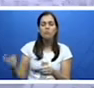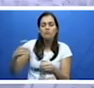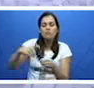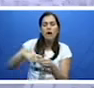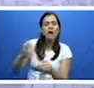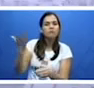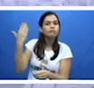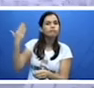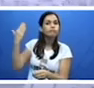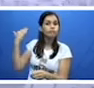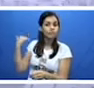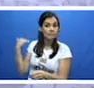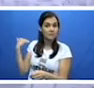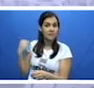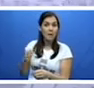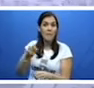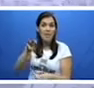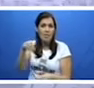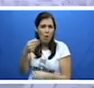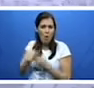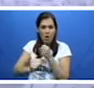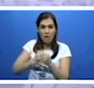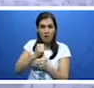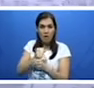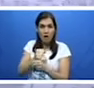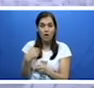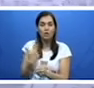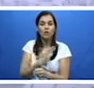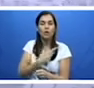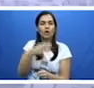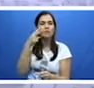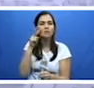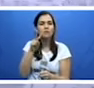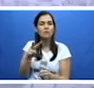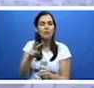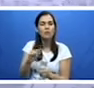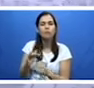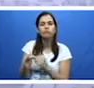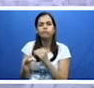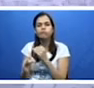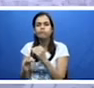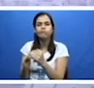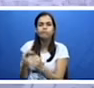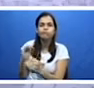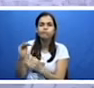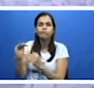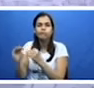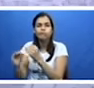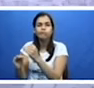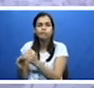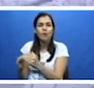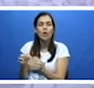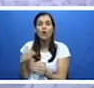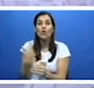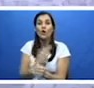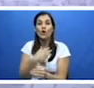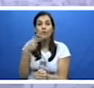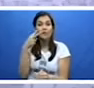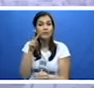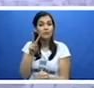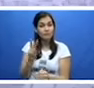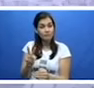nós presenciaremos Lógico que foi um processo lento gradual mas nós presenciaremos